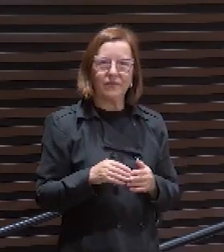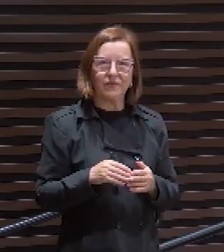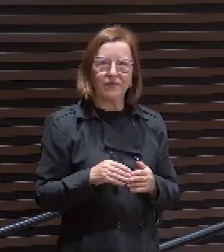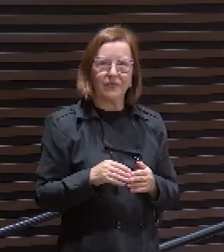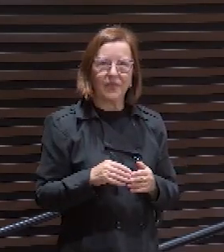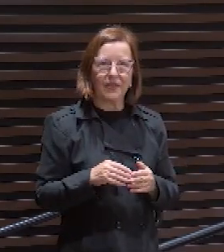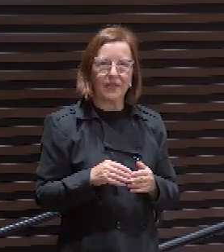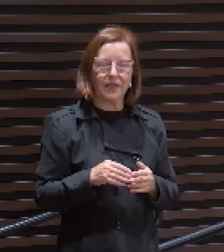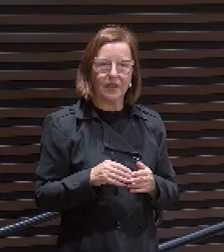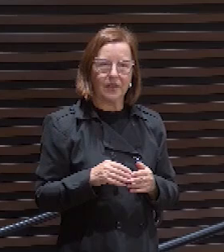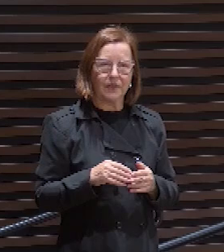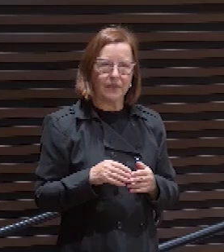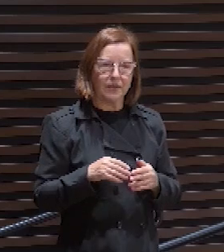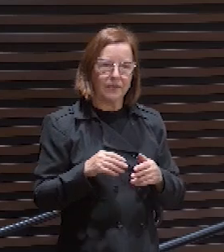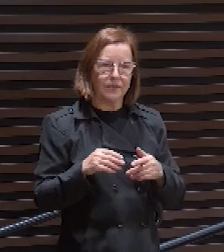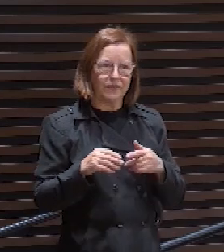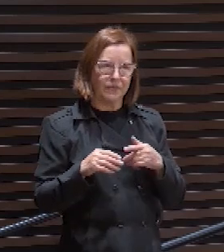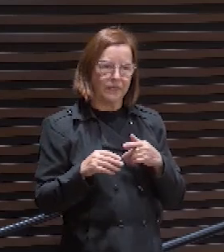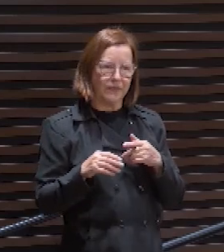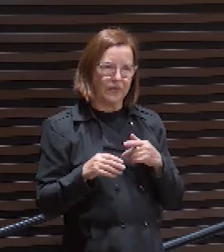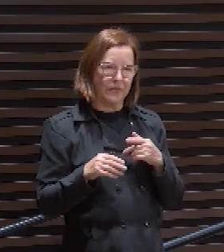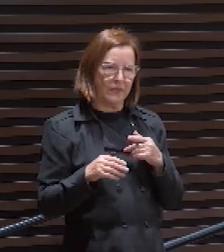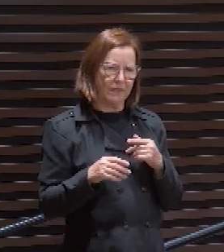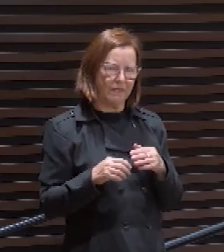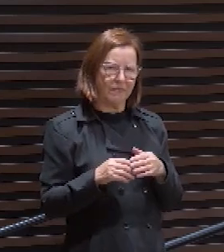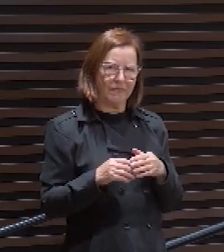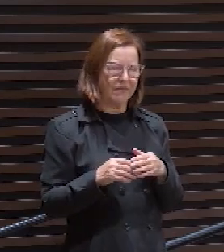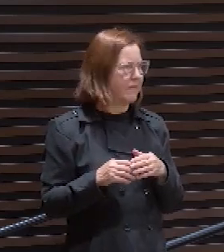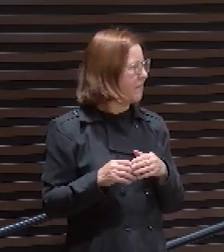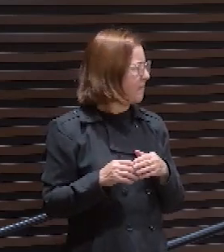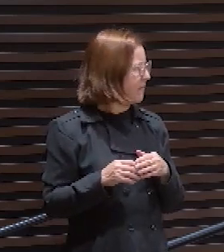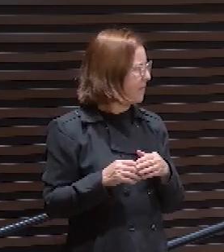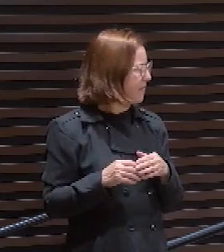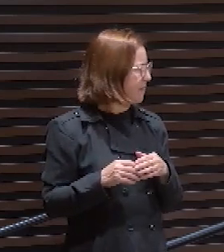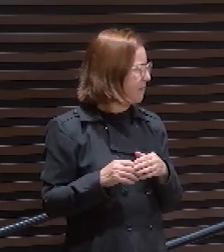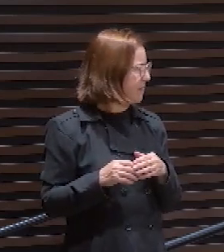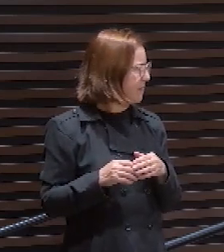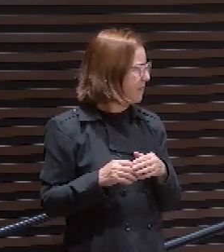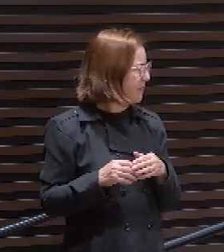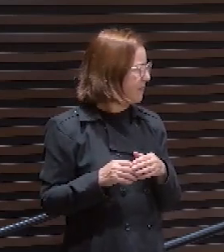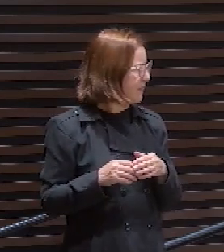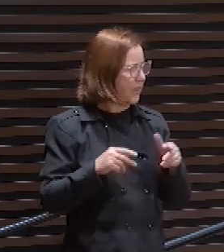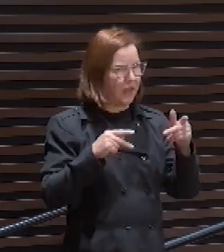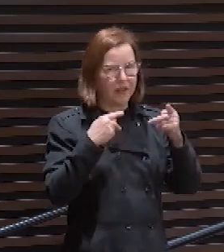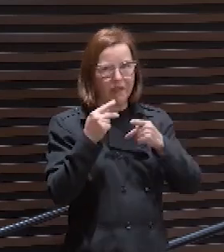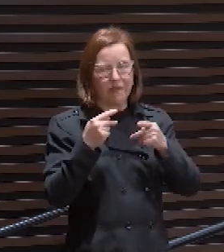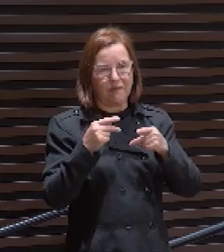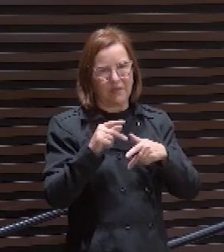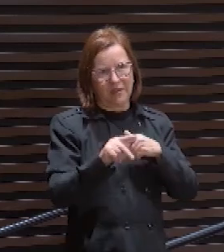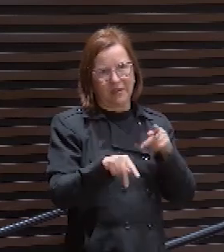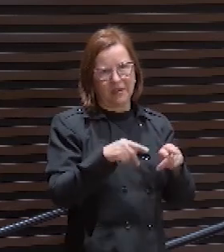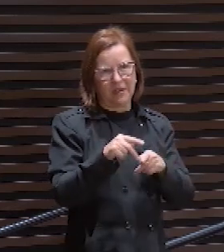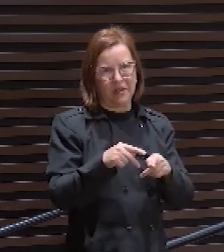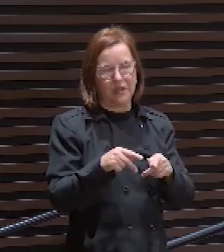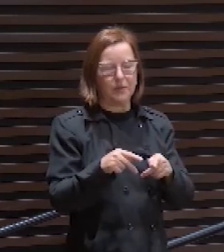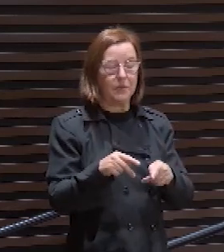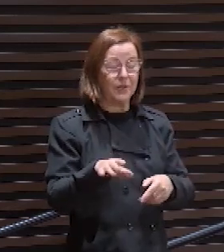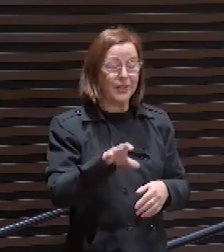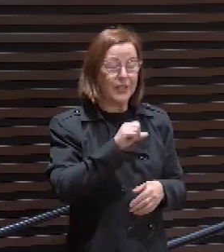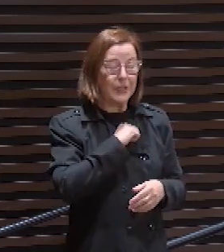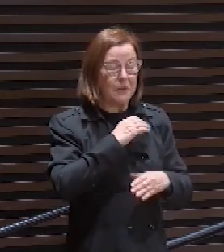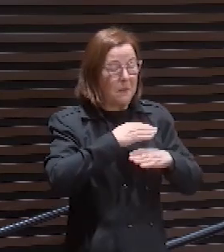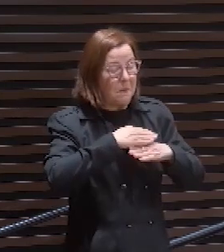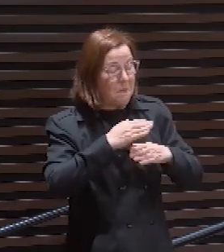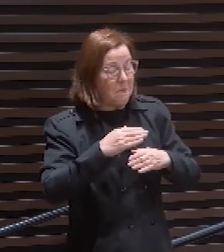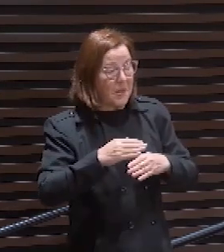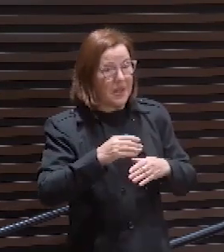ele está ligado ao fato de amar mais a ele e a Deus do que amar as pessoas, do que amar os pais e outros que são